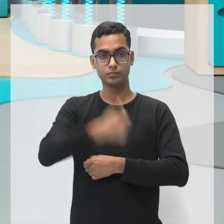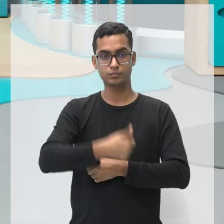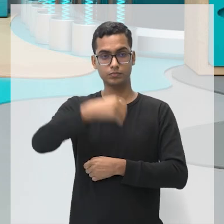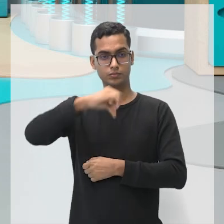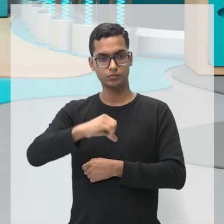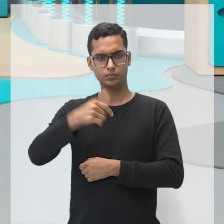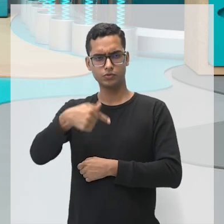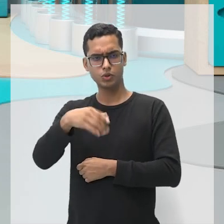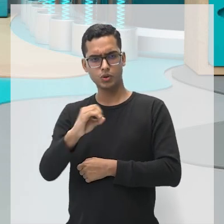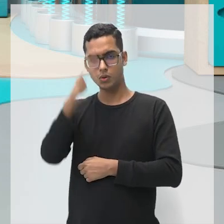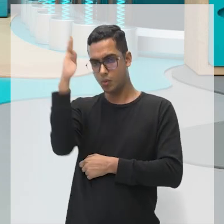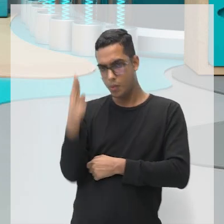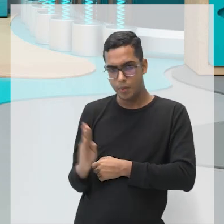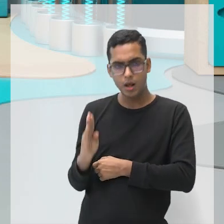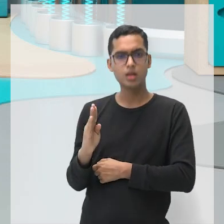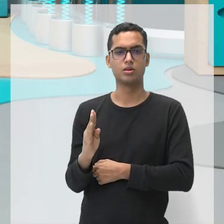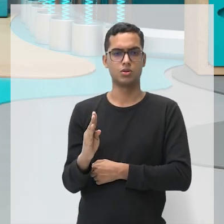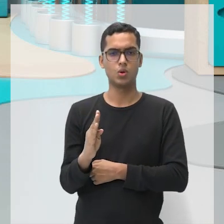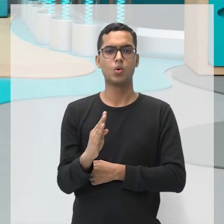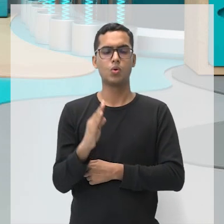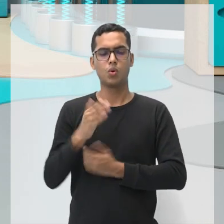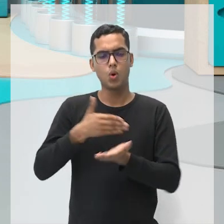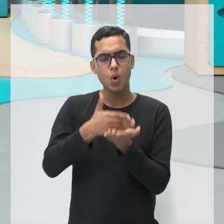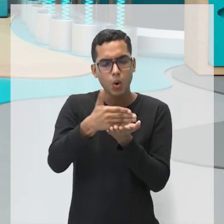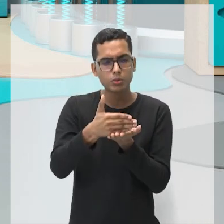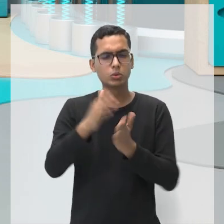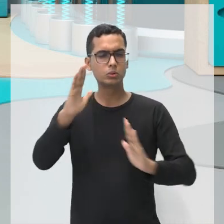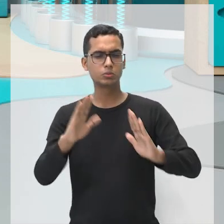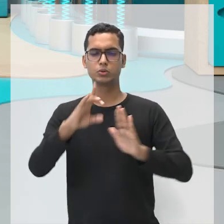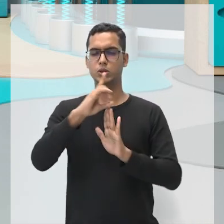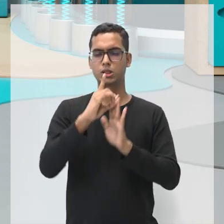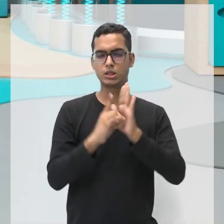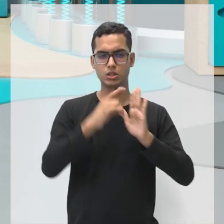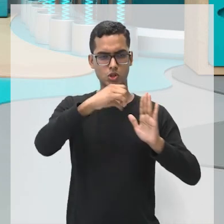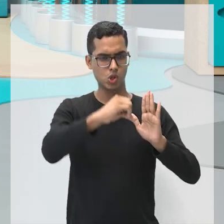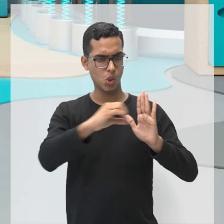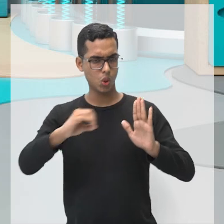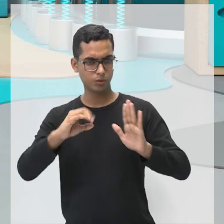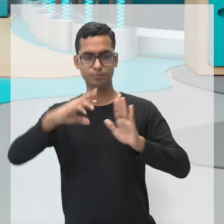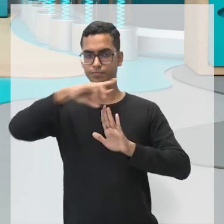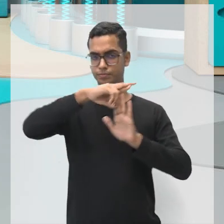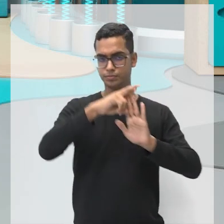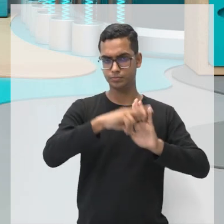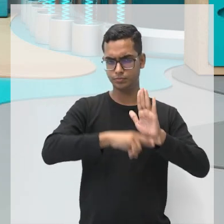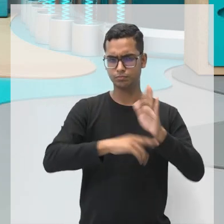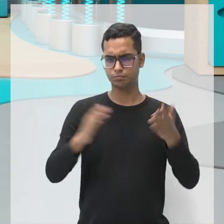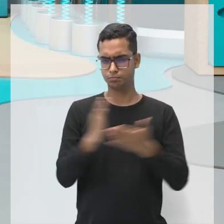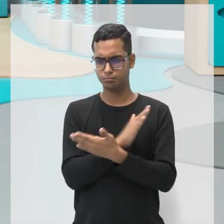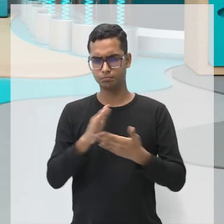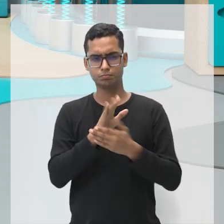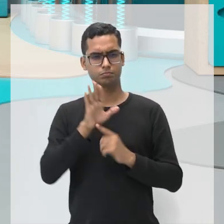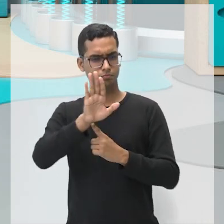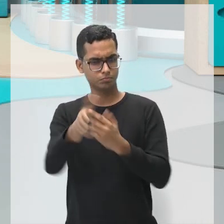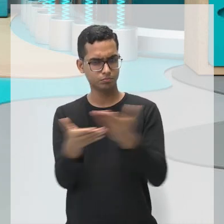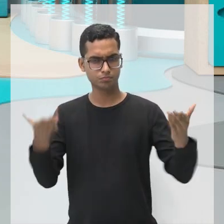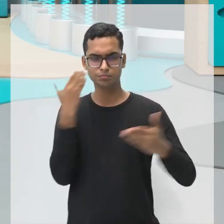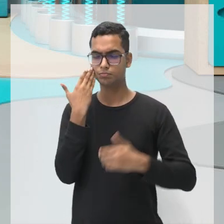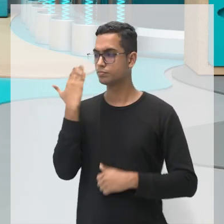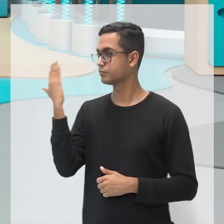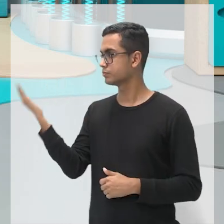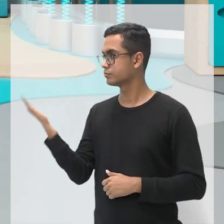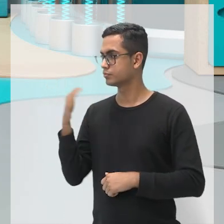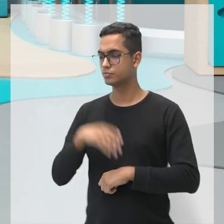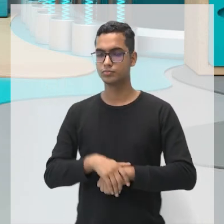no final da década de 90. Para a gente entender um pouquinho das regras, né, algumas das adaptações que